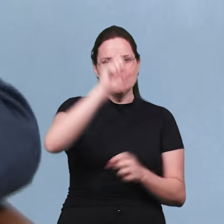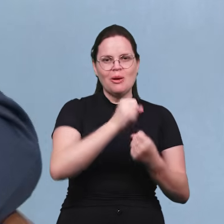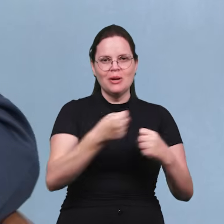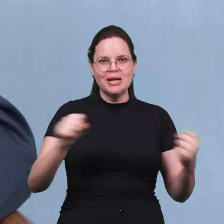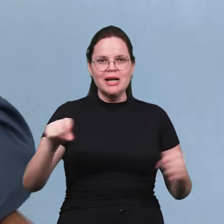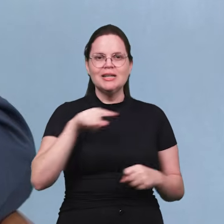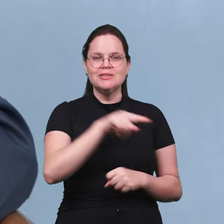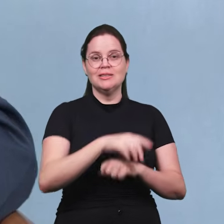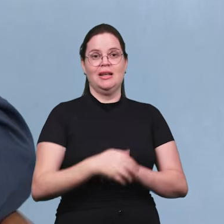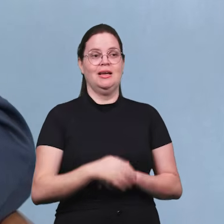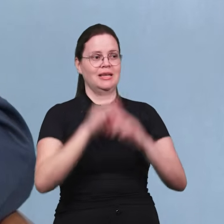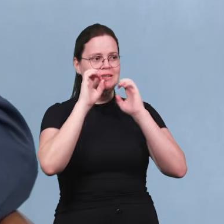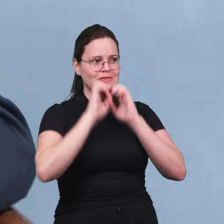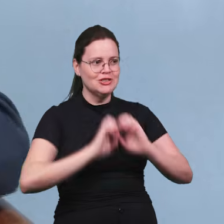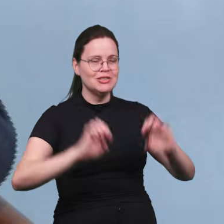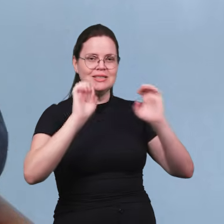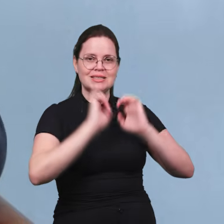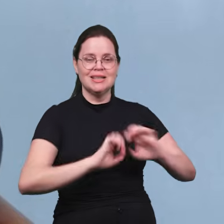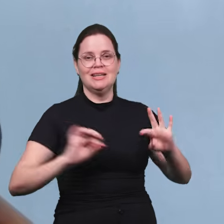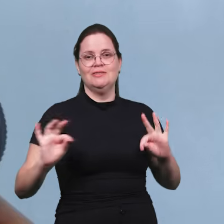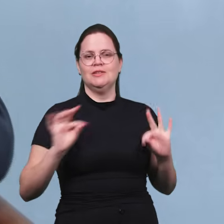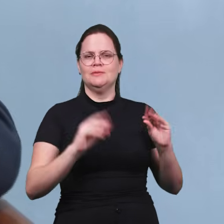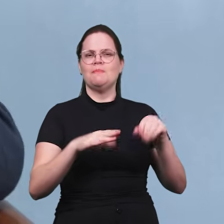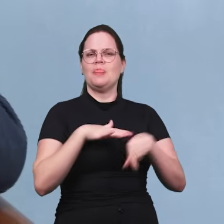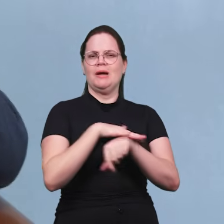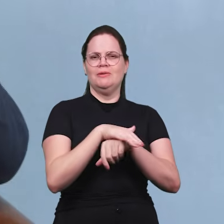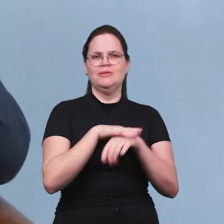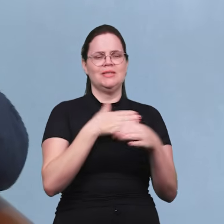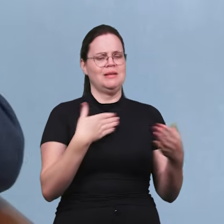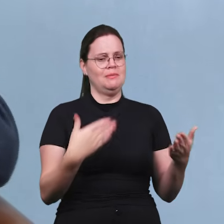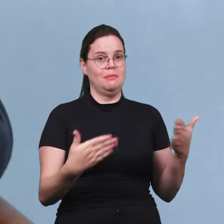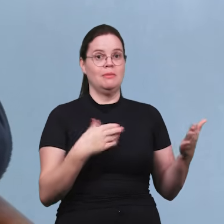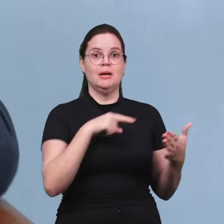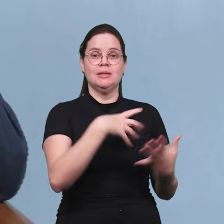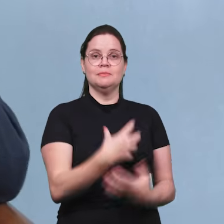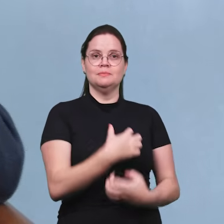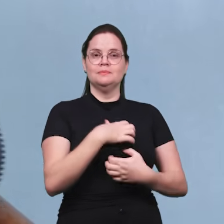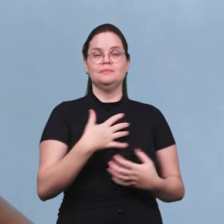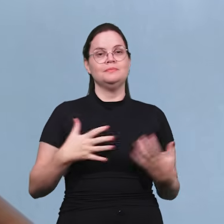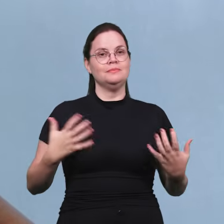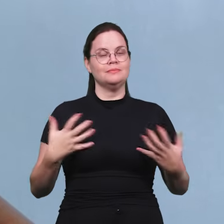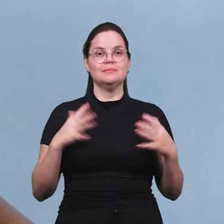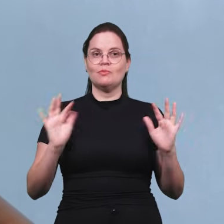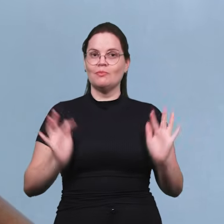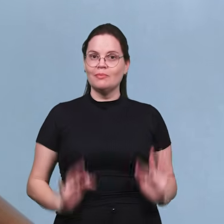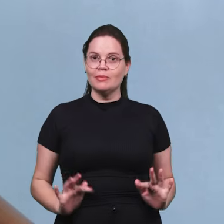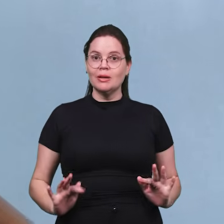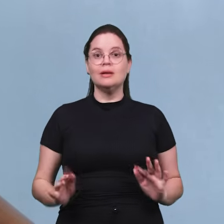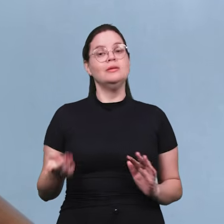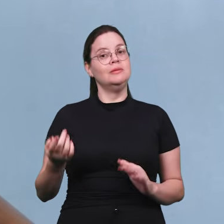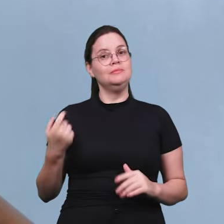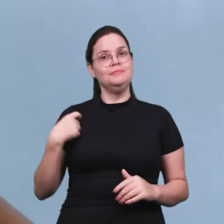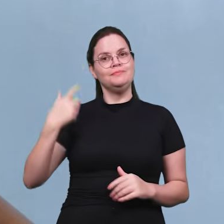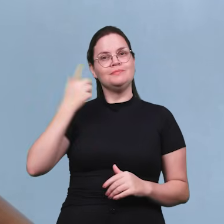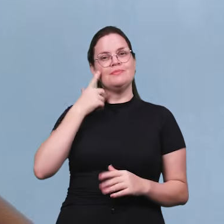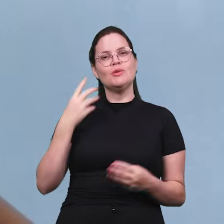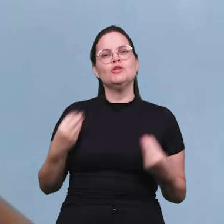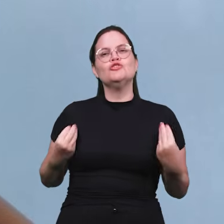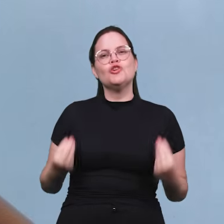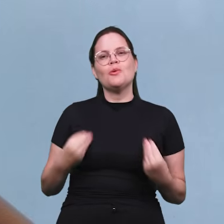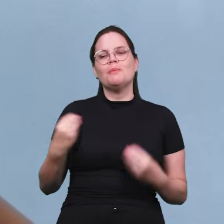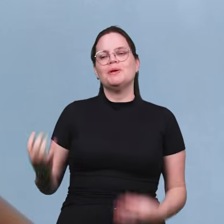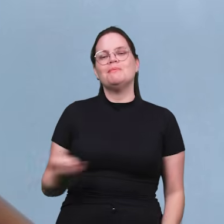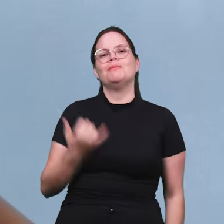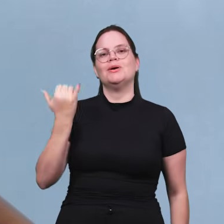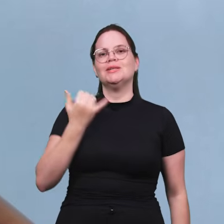ele evangelizava, e a gente se conversava, ele ficou feliz. Aí que está a importância do